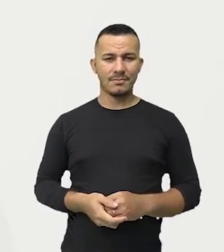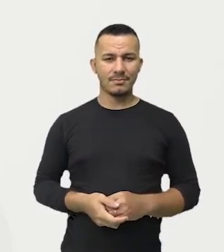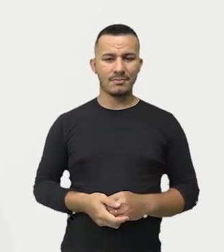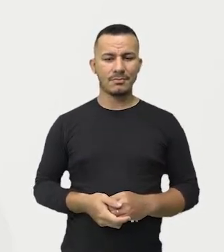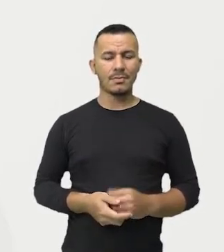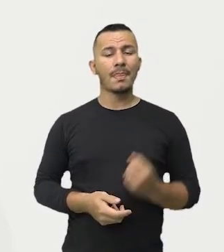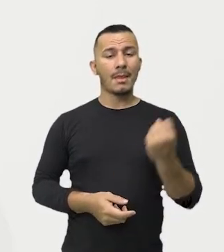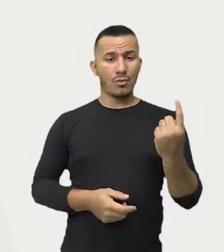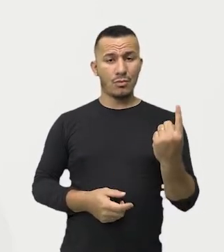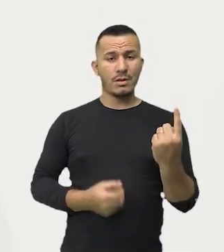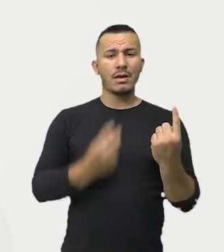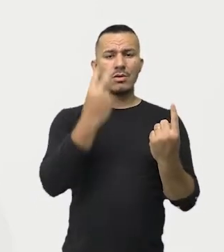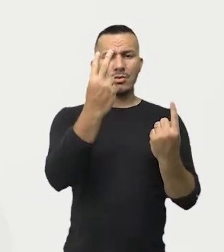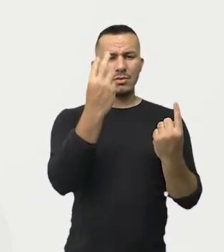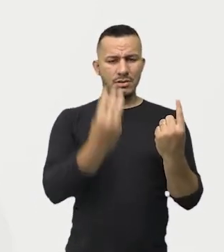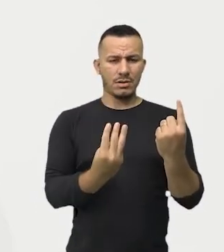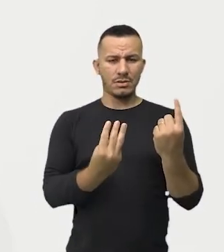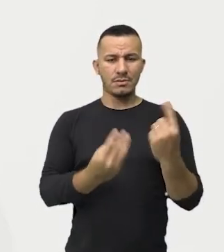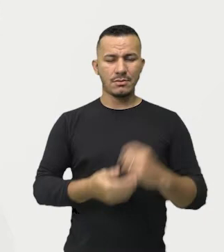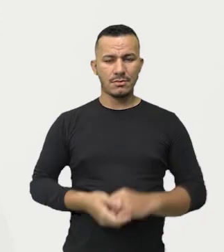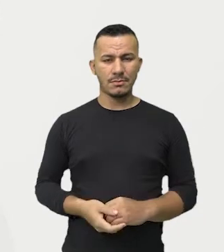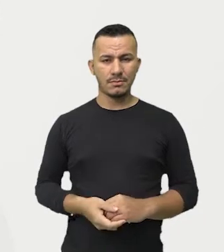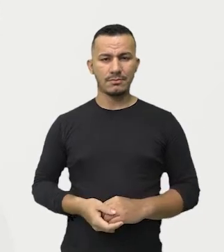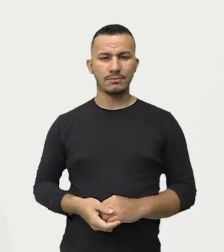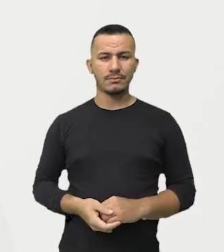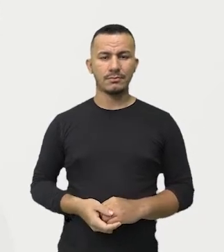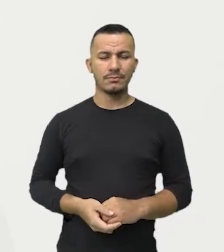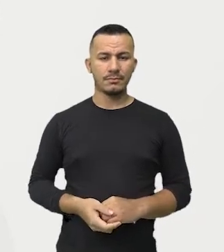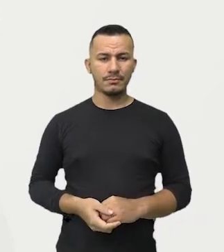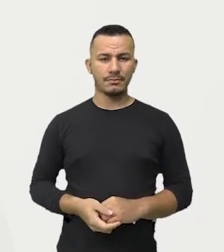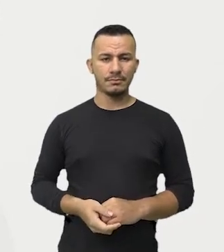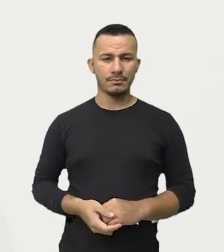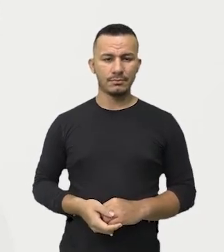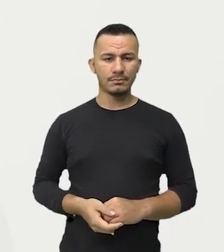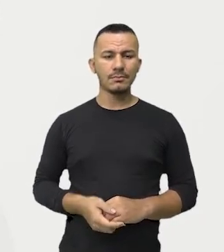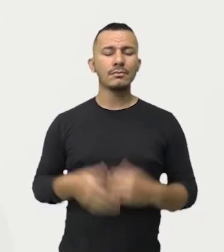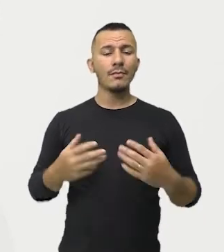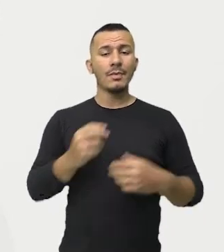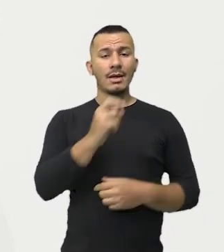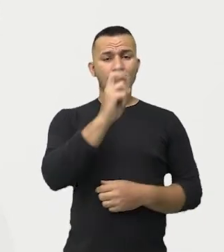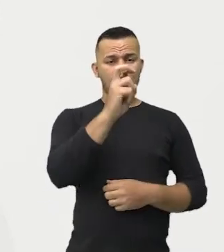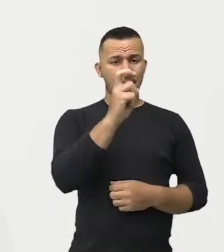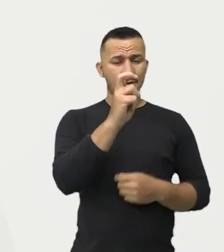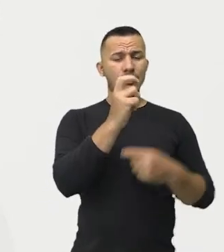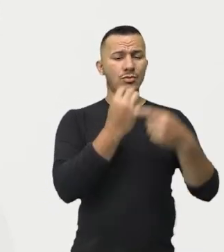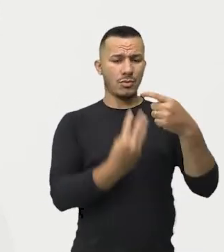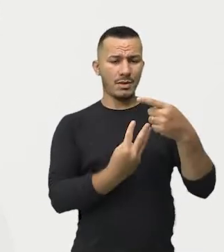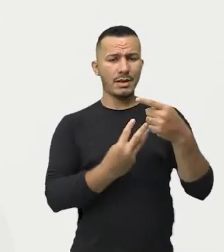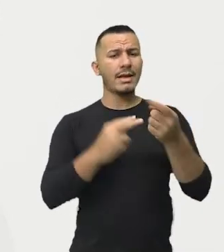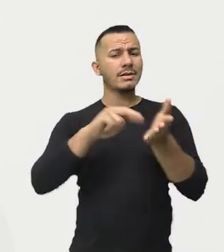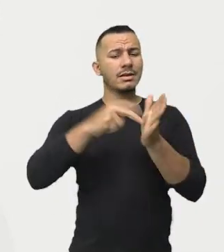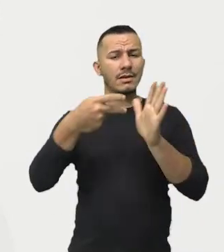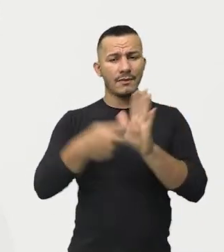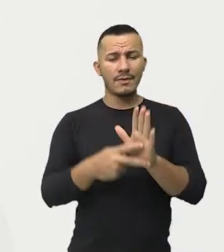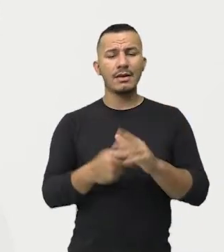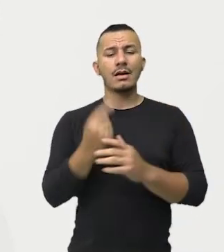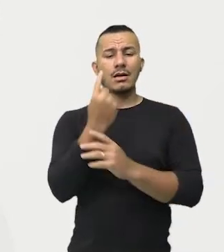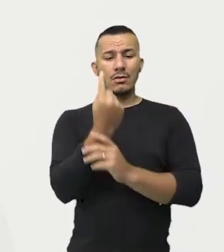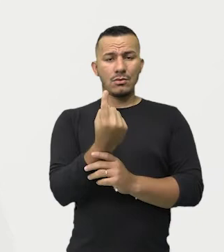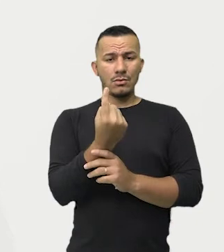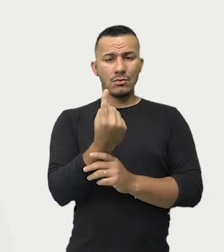1 inteiro e 2 terços. Então, como 5 sobre 3 é a mesma coisa que a gente